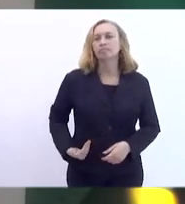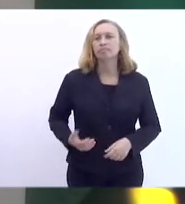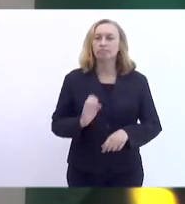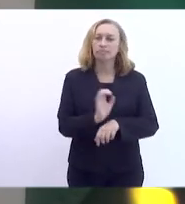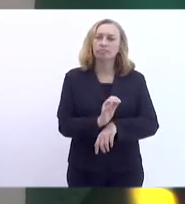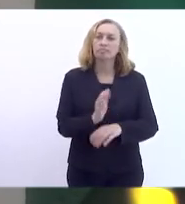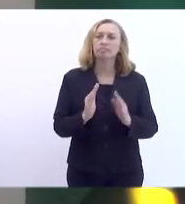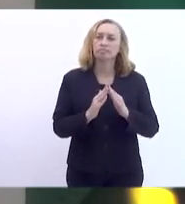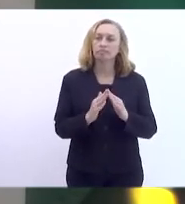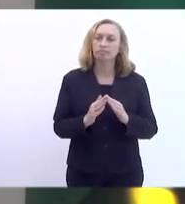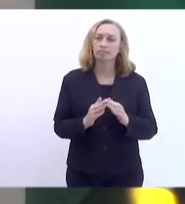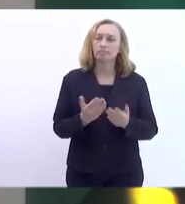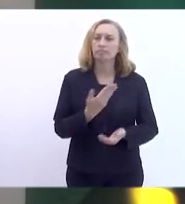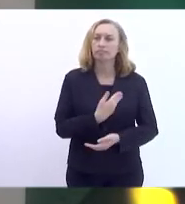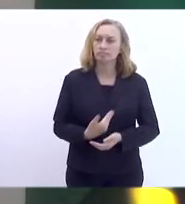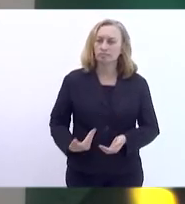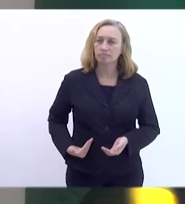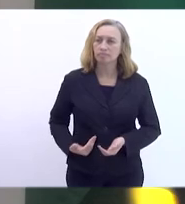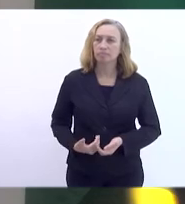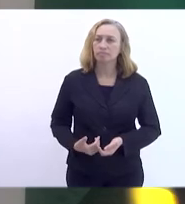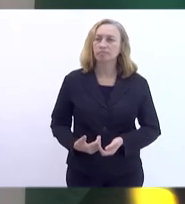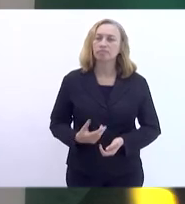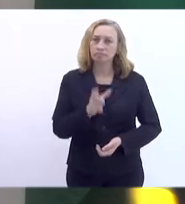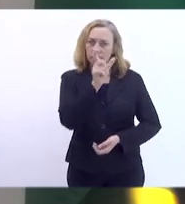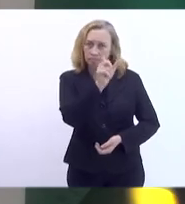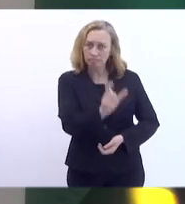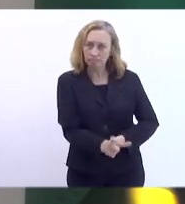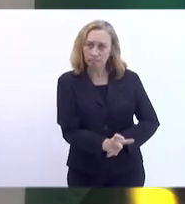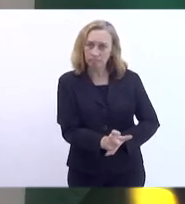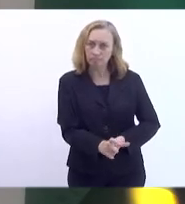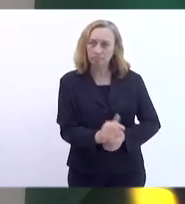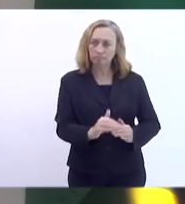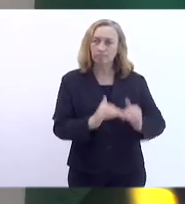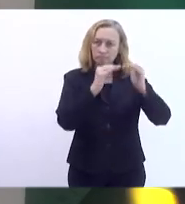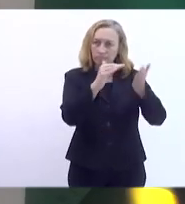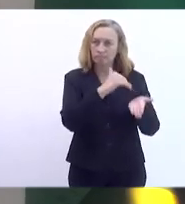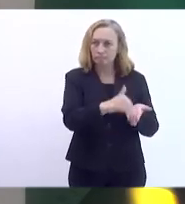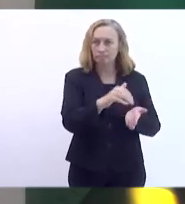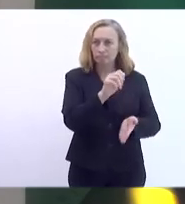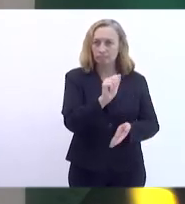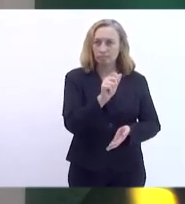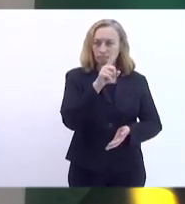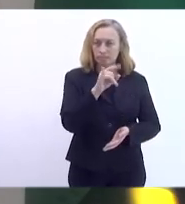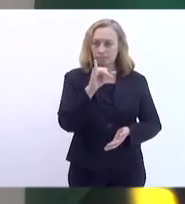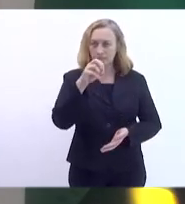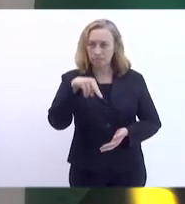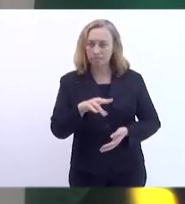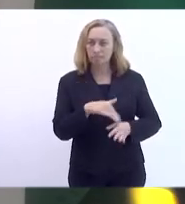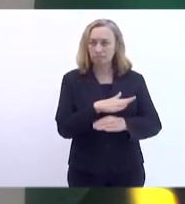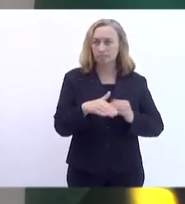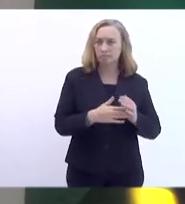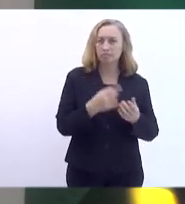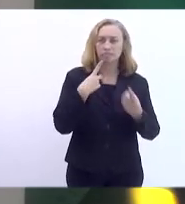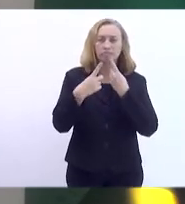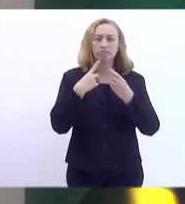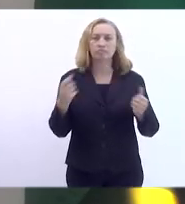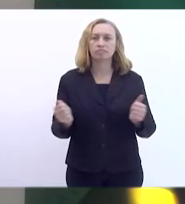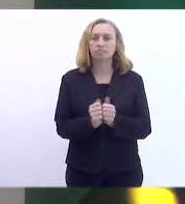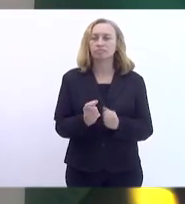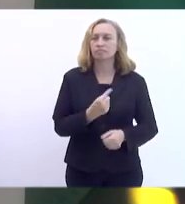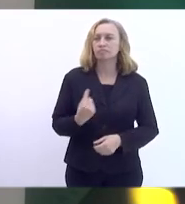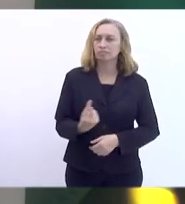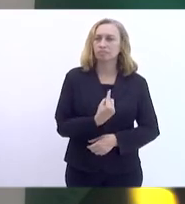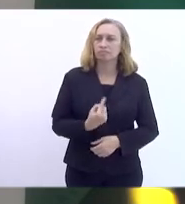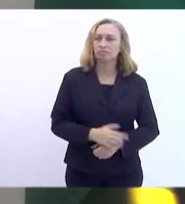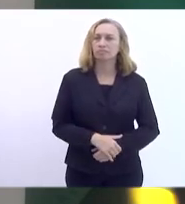casa civil mais uma vida não tem que ser aquela civil sobretudo a figura do subsecretário Adilson que em todas as discussões está conosco sempre presente